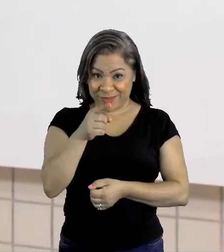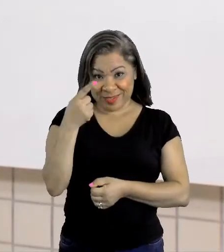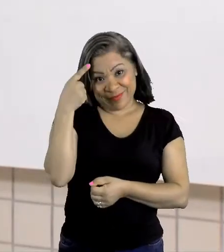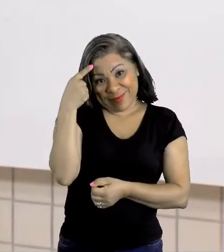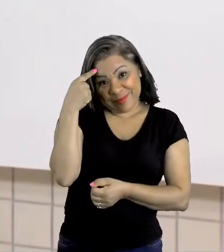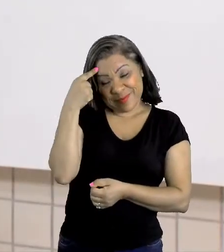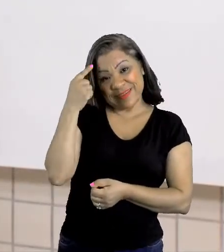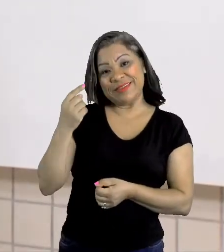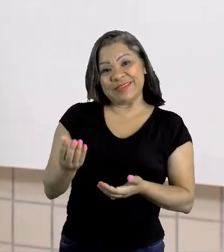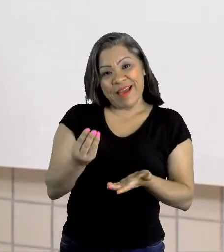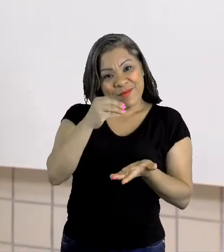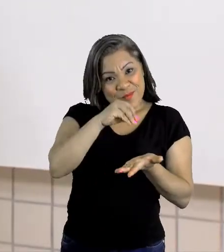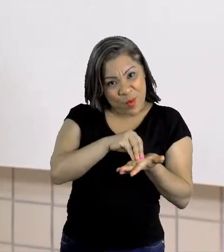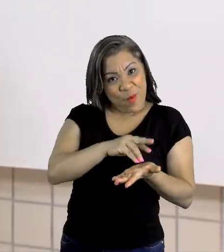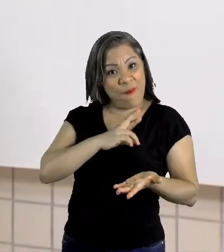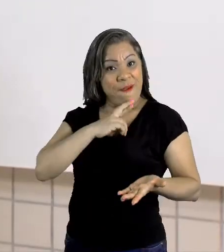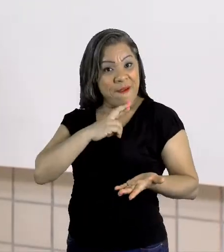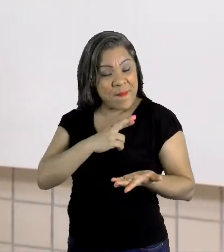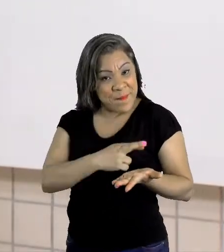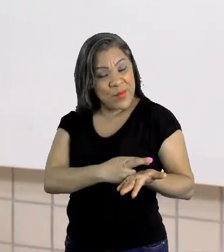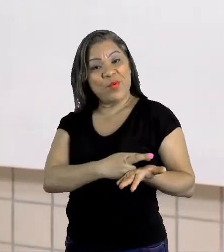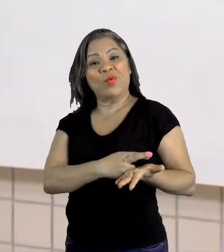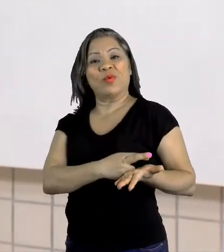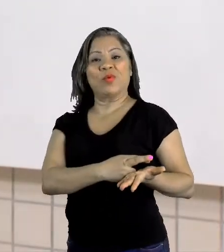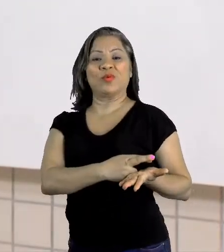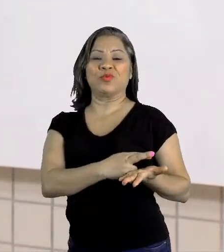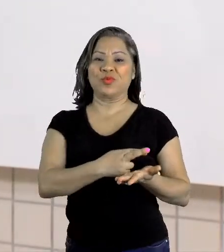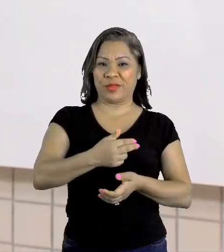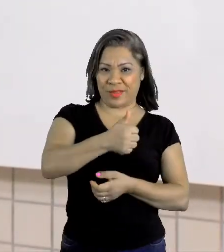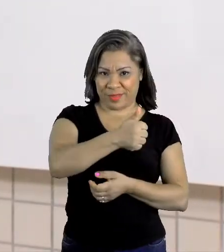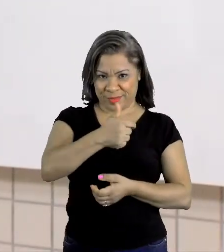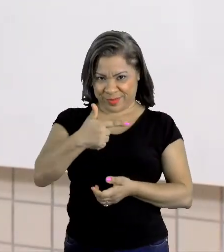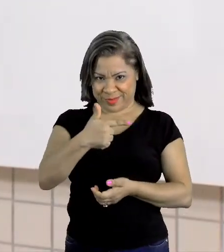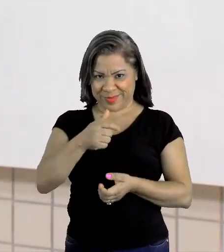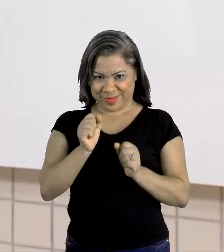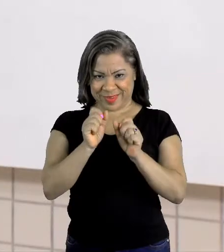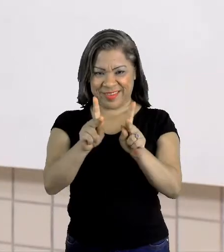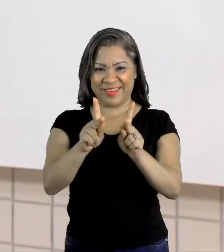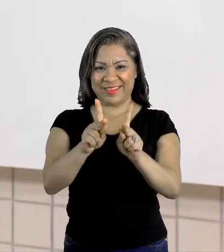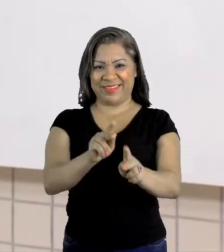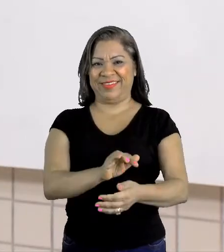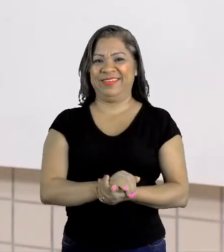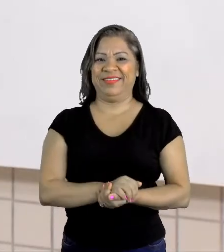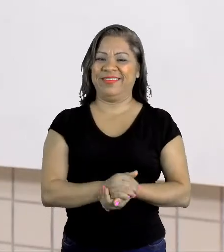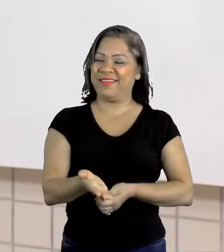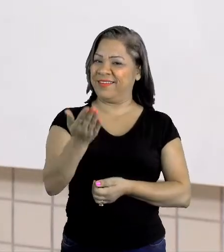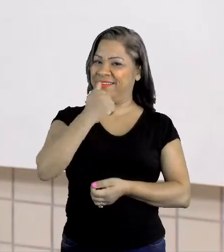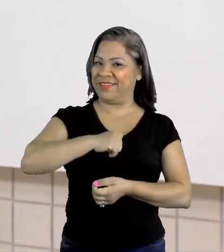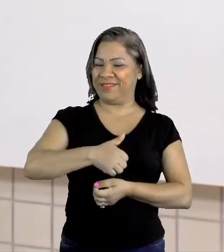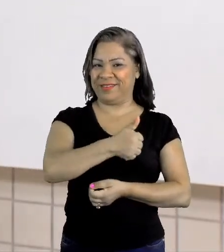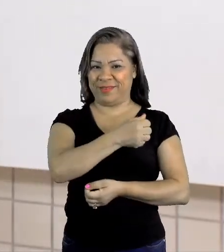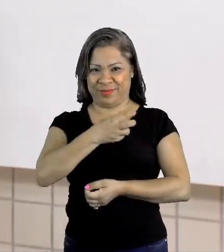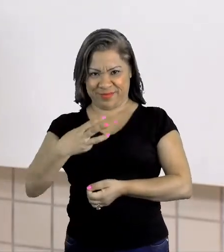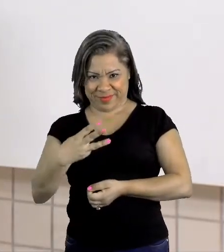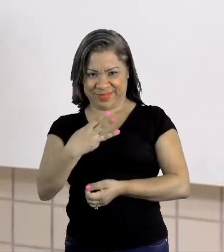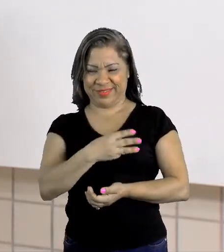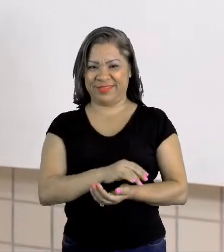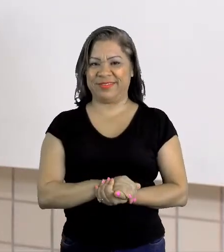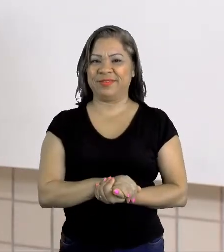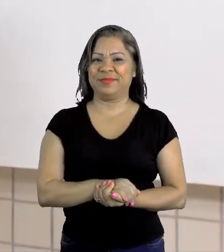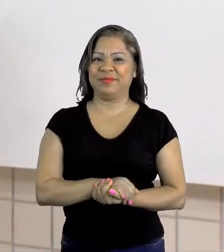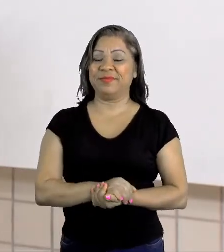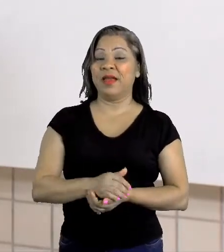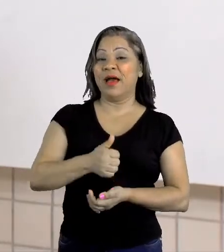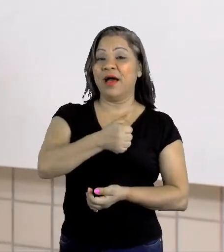e colocar a resposta da número 12, ok? Vamos para a 13? Então vamos lá. A